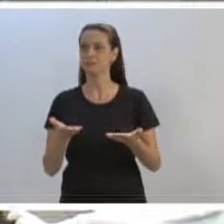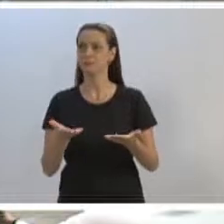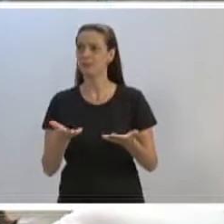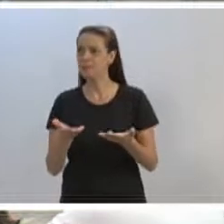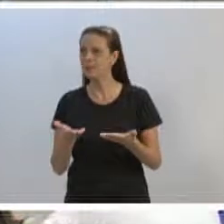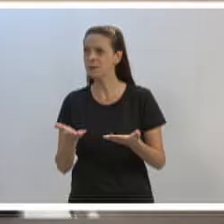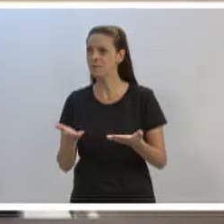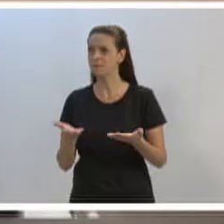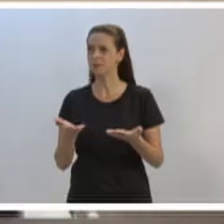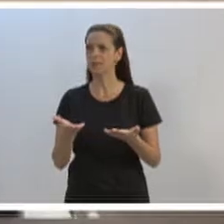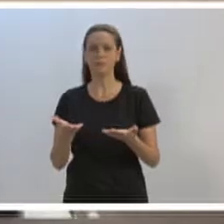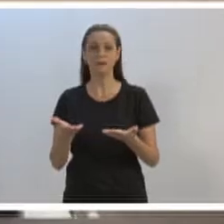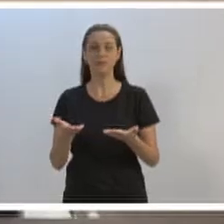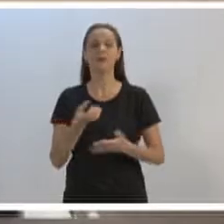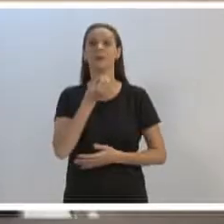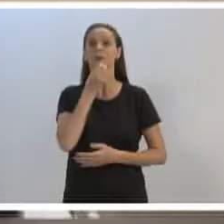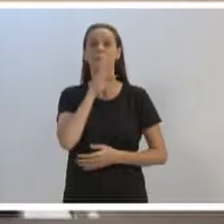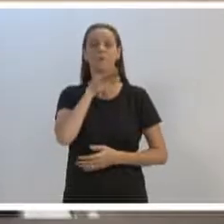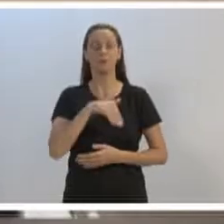Boa tarde.